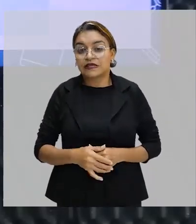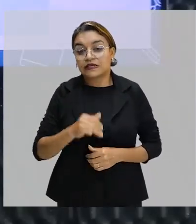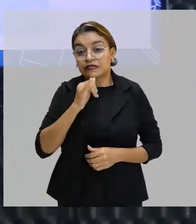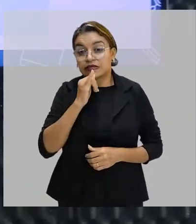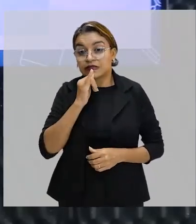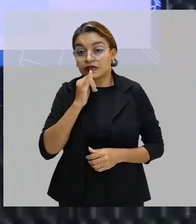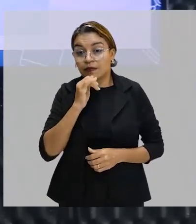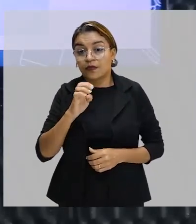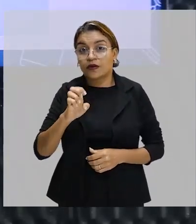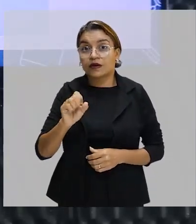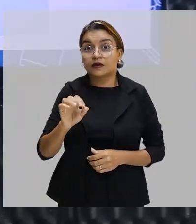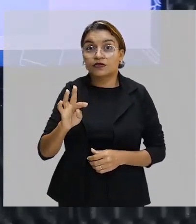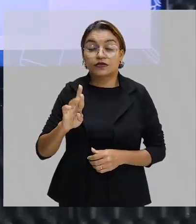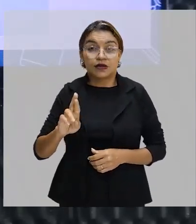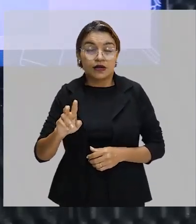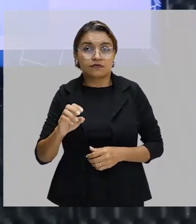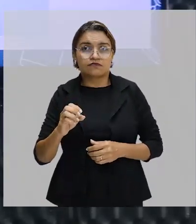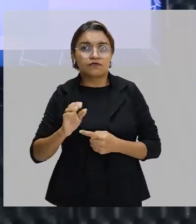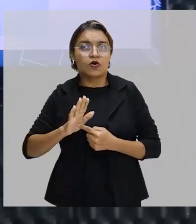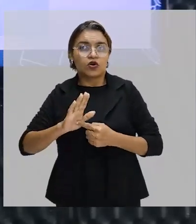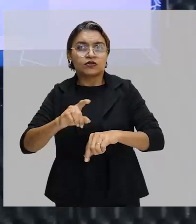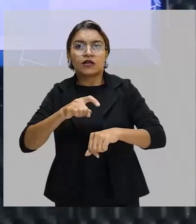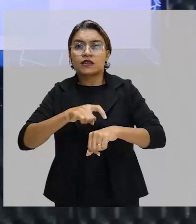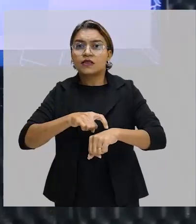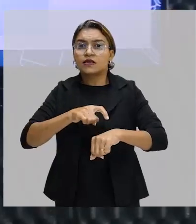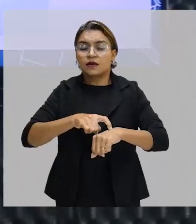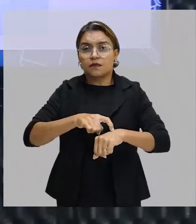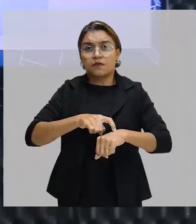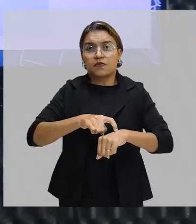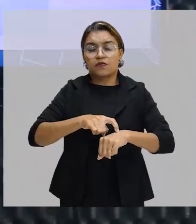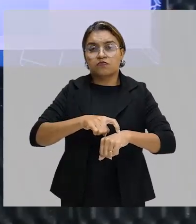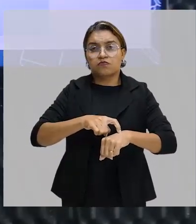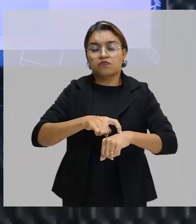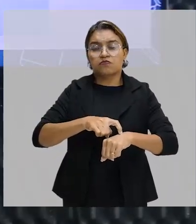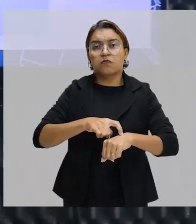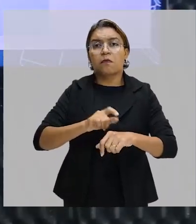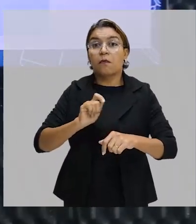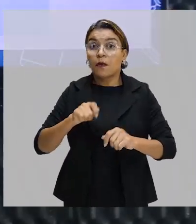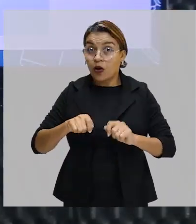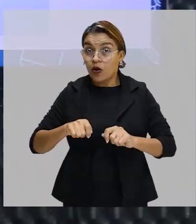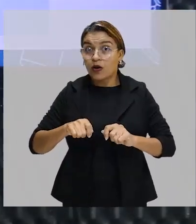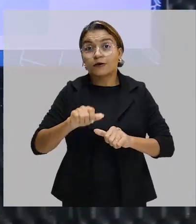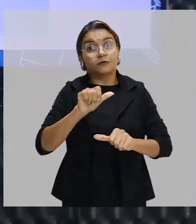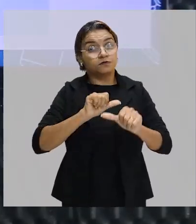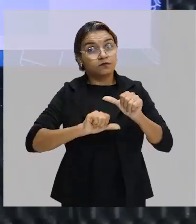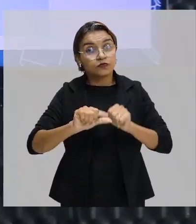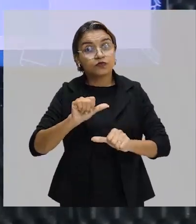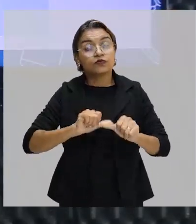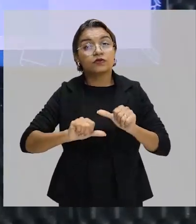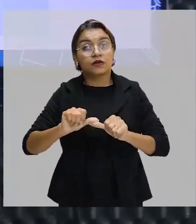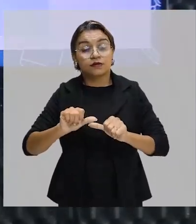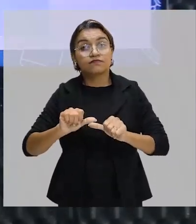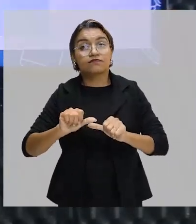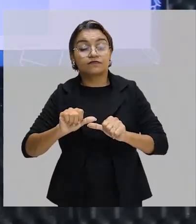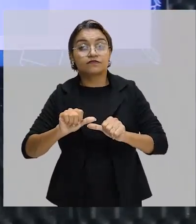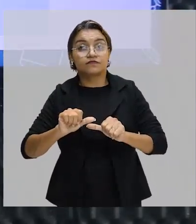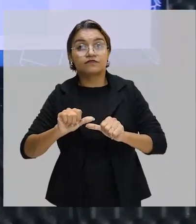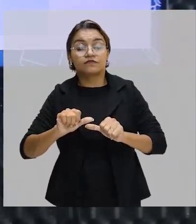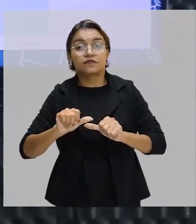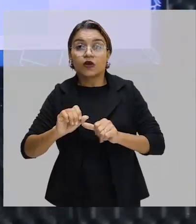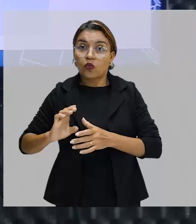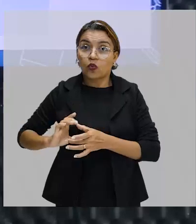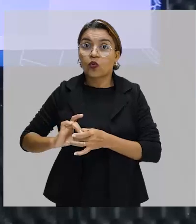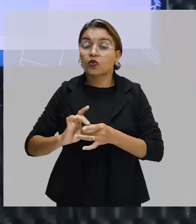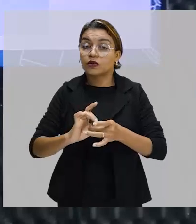temporárias. É um momento, é um estado que pode ser modificado em alguma situação ou em um